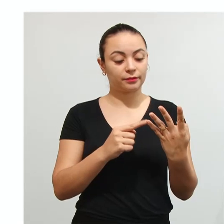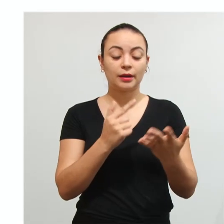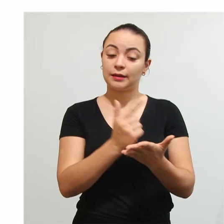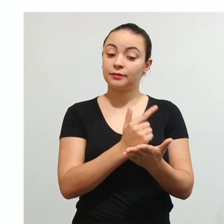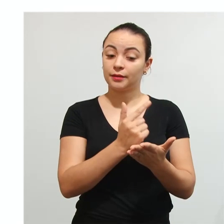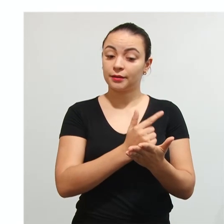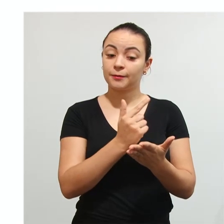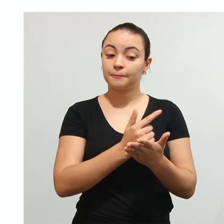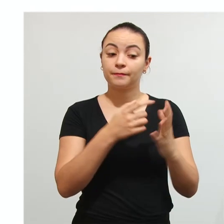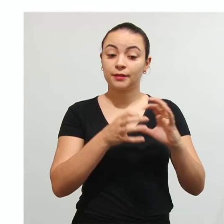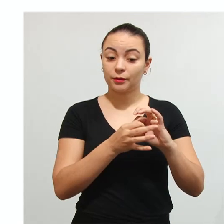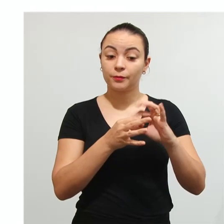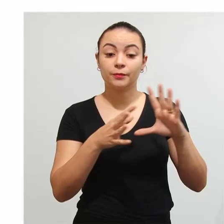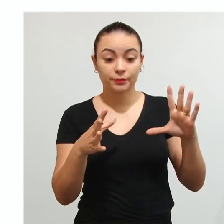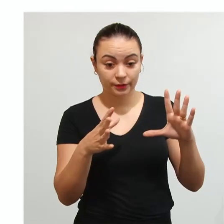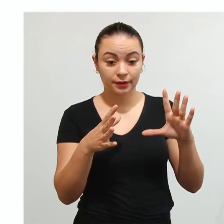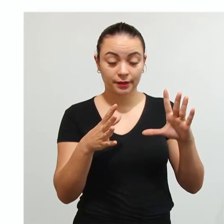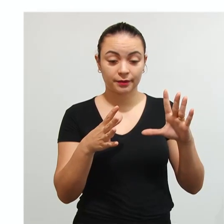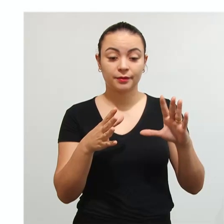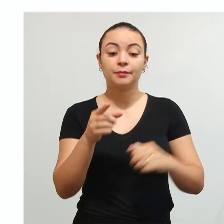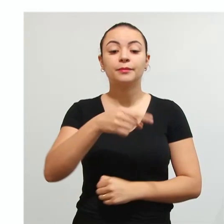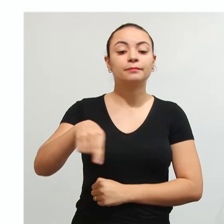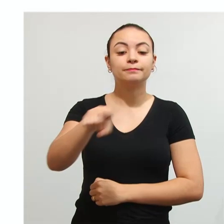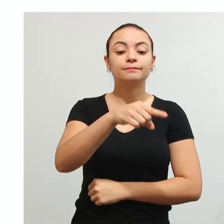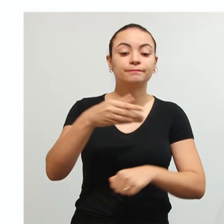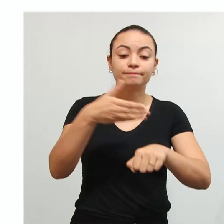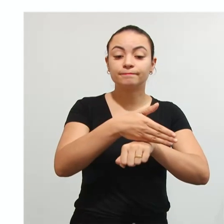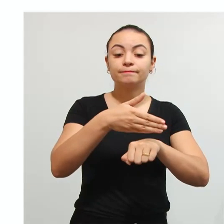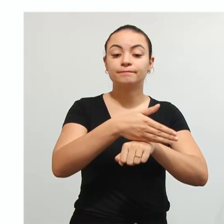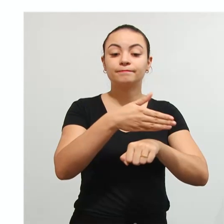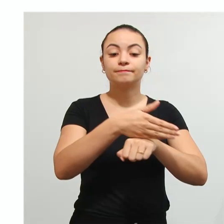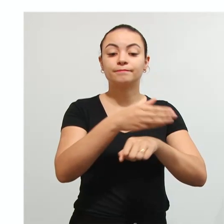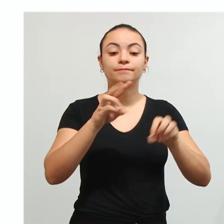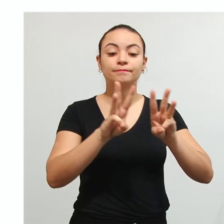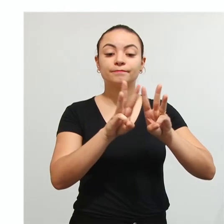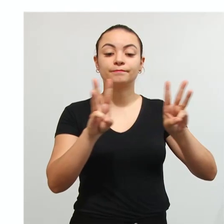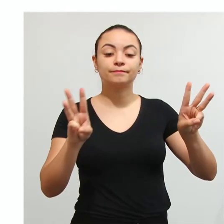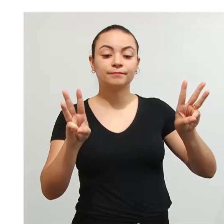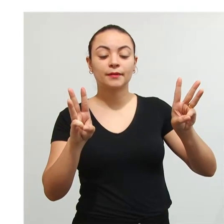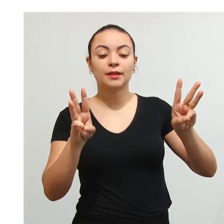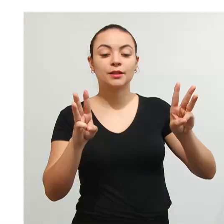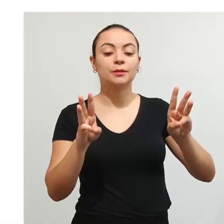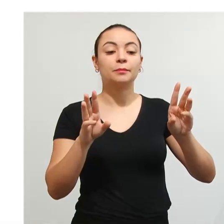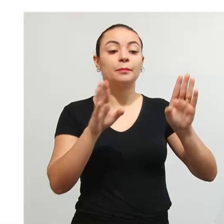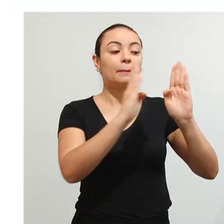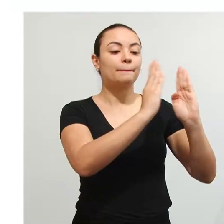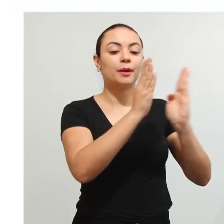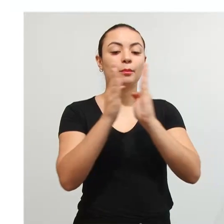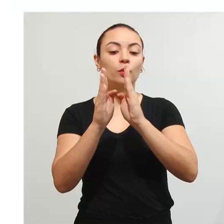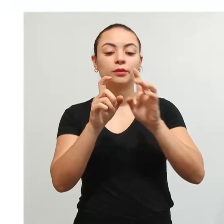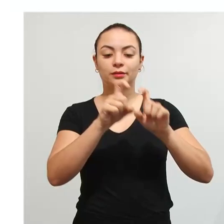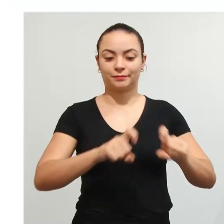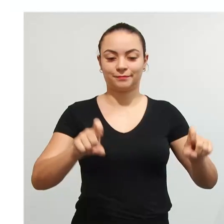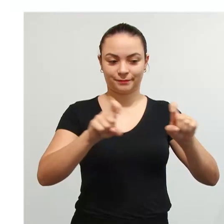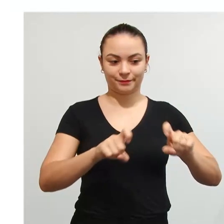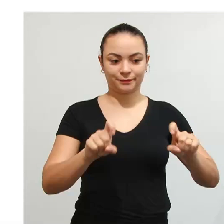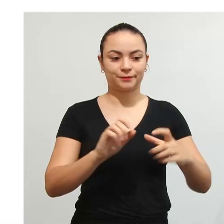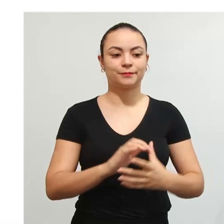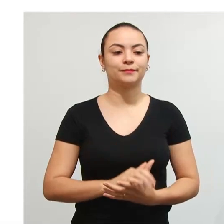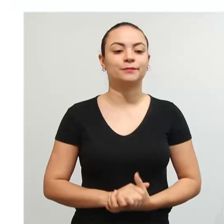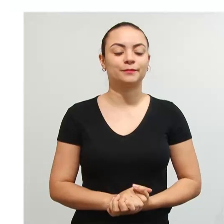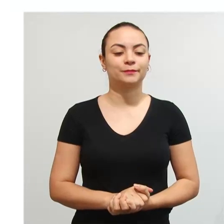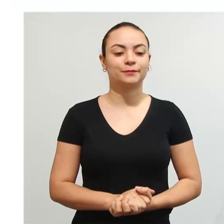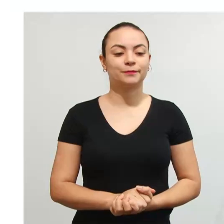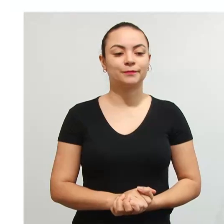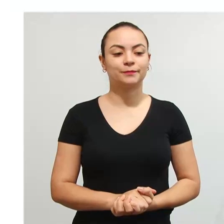e fazem parte da nossa referência básica e as referências complementares, certo?